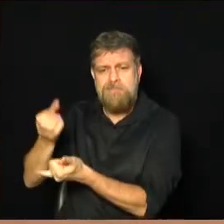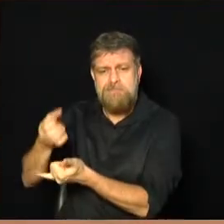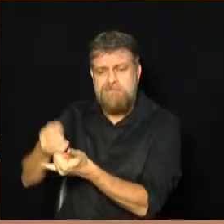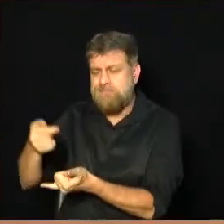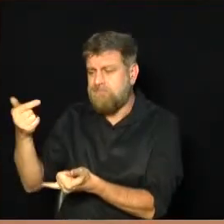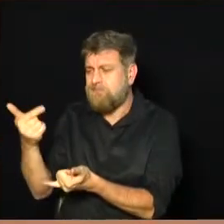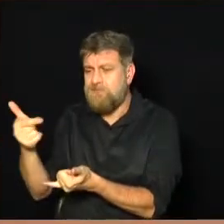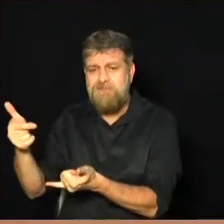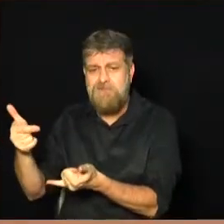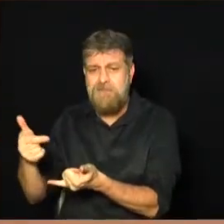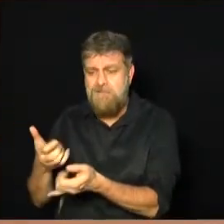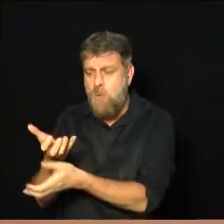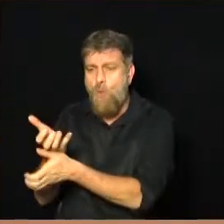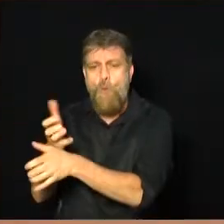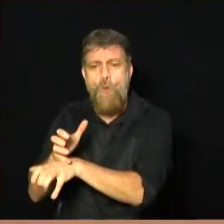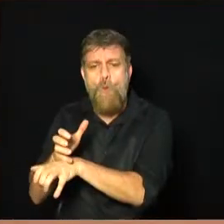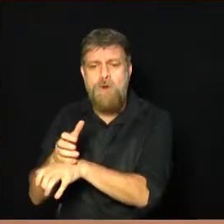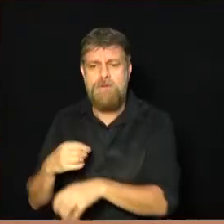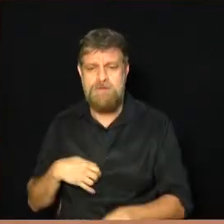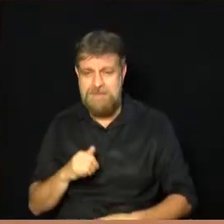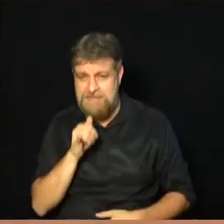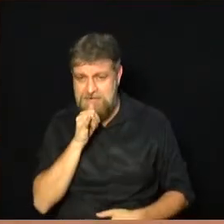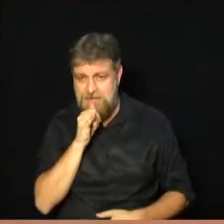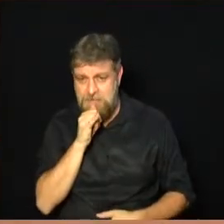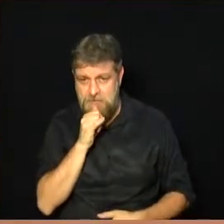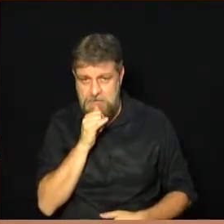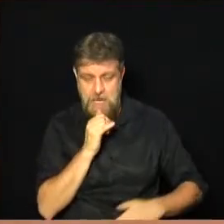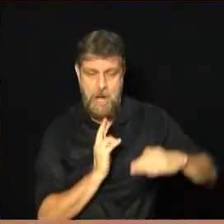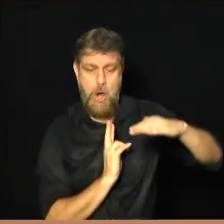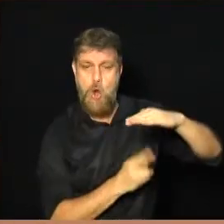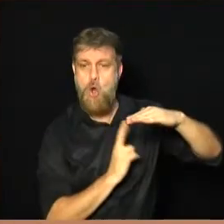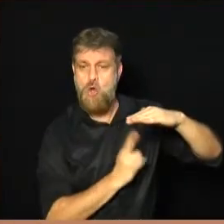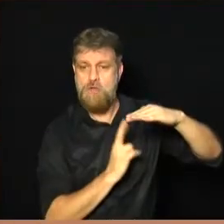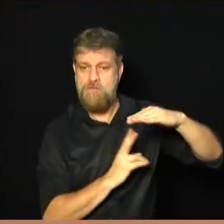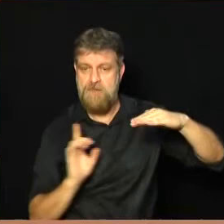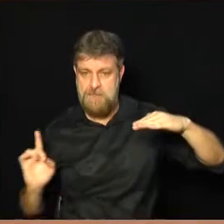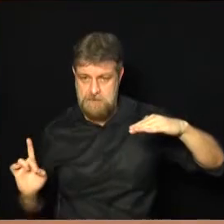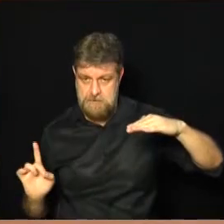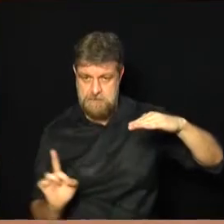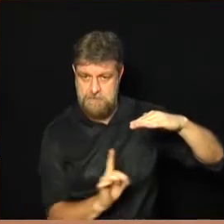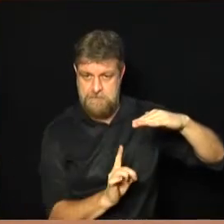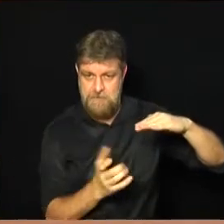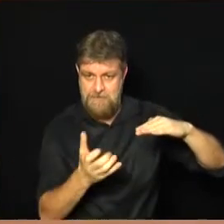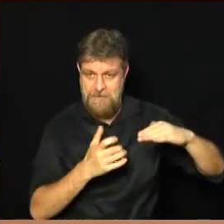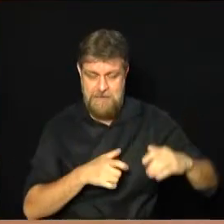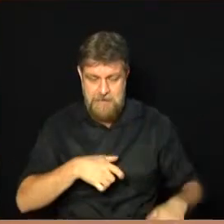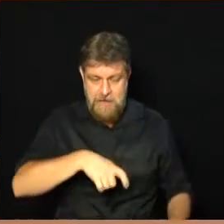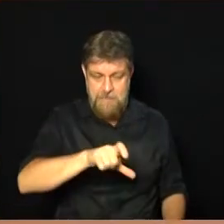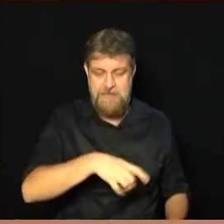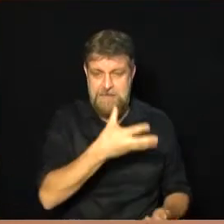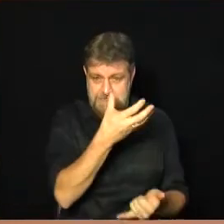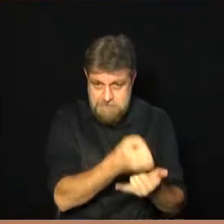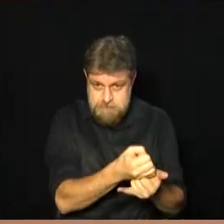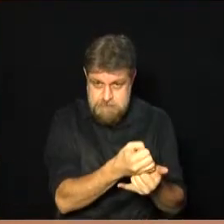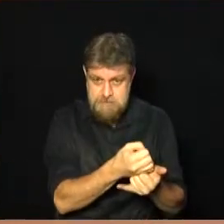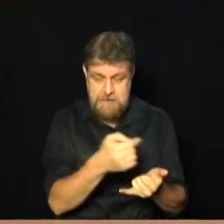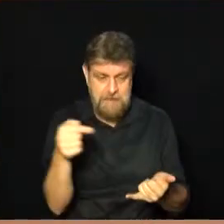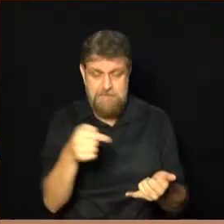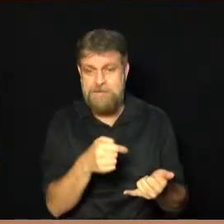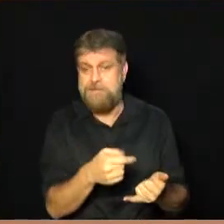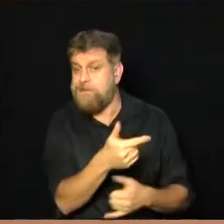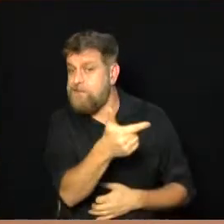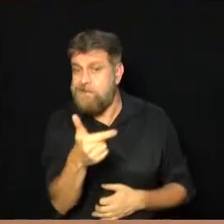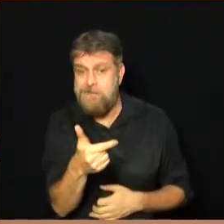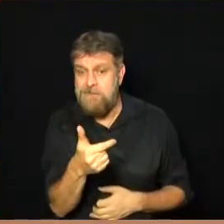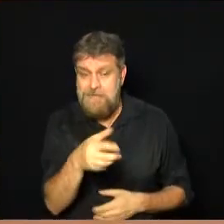vejam vocês, se a gente chegar na rodoviária agora e quiser fazer a recarga do bilhete dentro da rodoviária, nós não